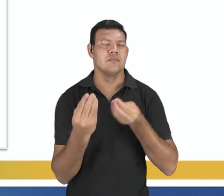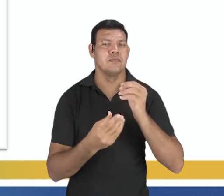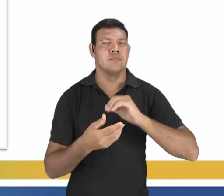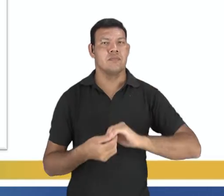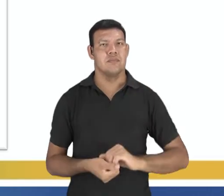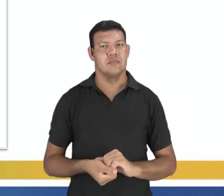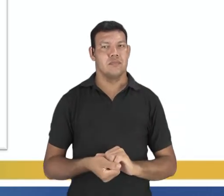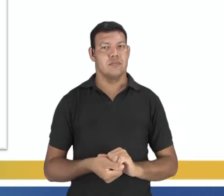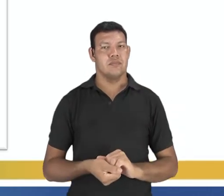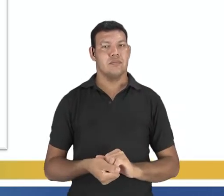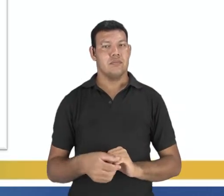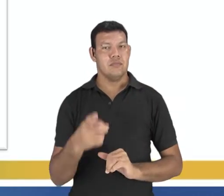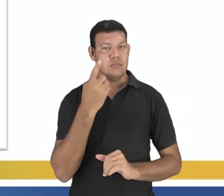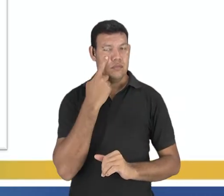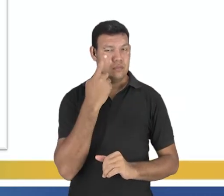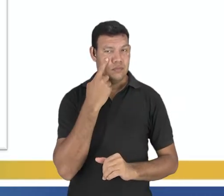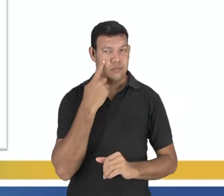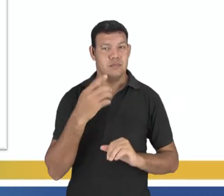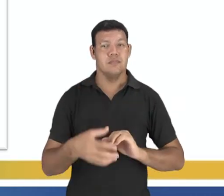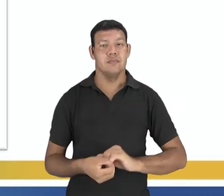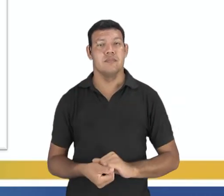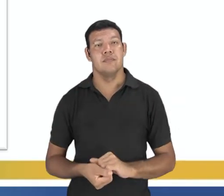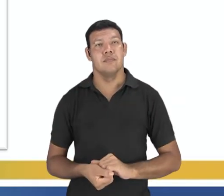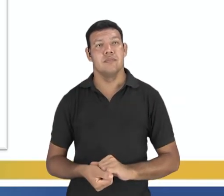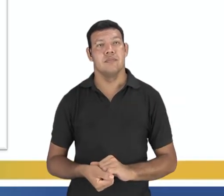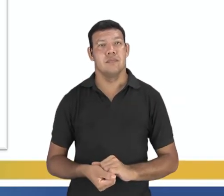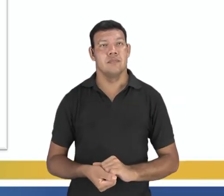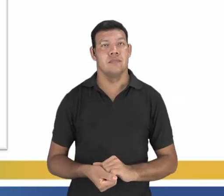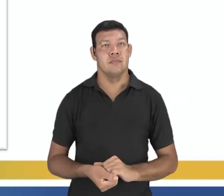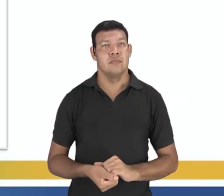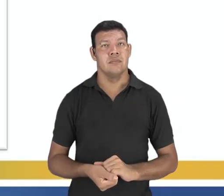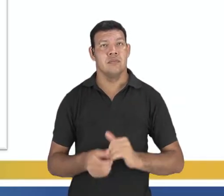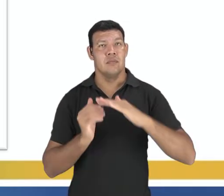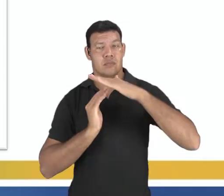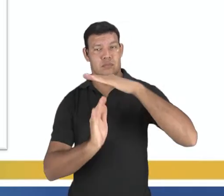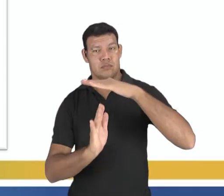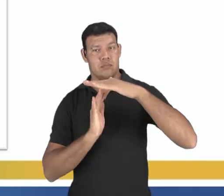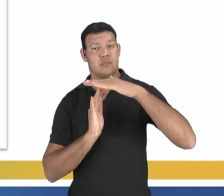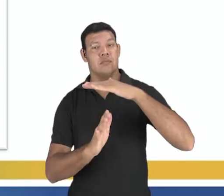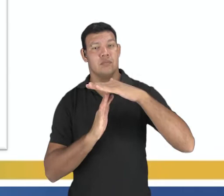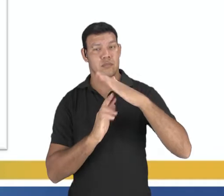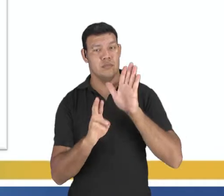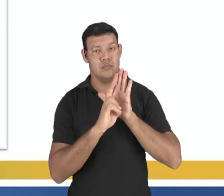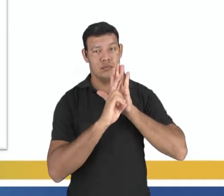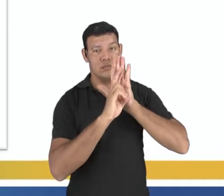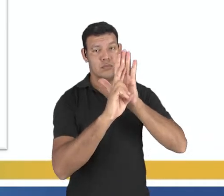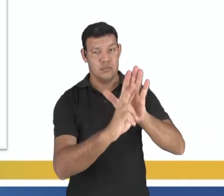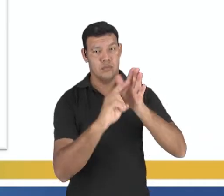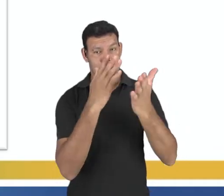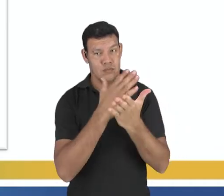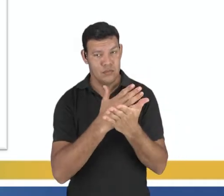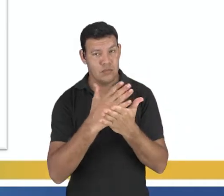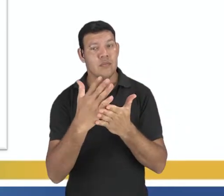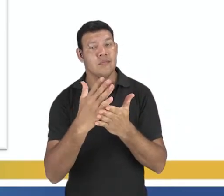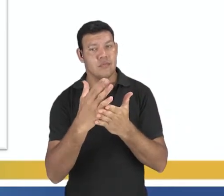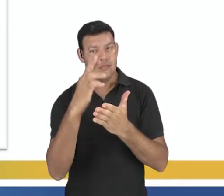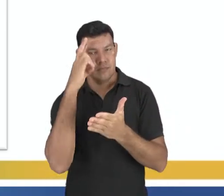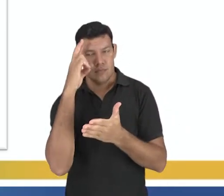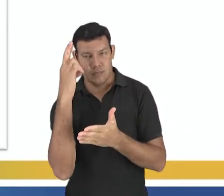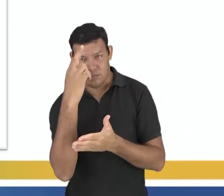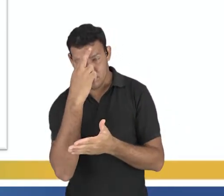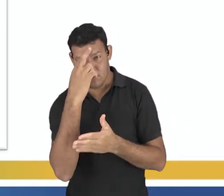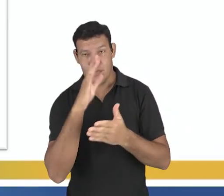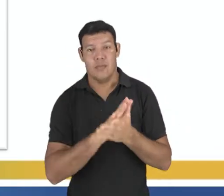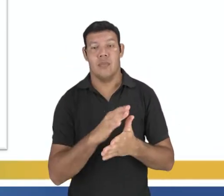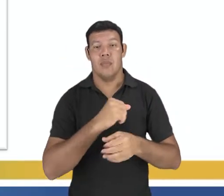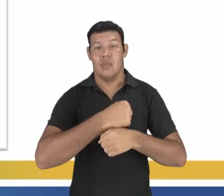processos. Observem aí. A primeira leva de imigrantes já representa o início de nossa história.